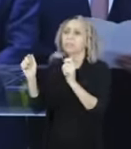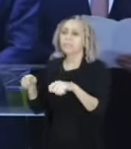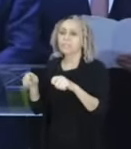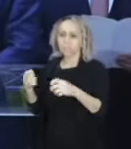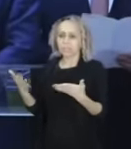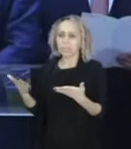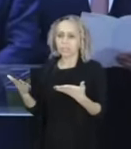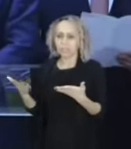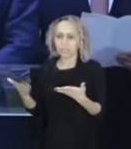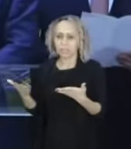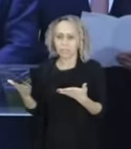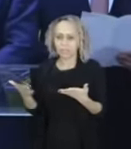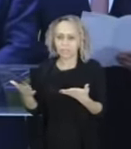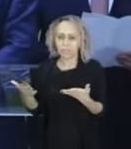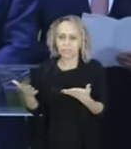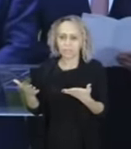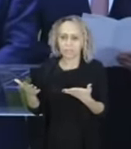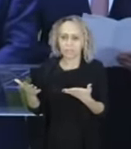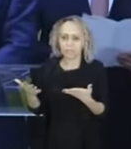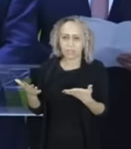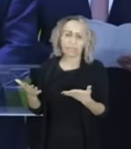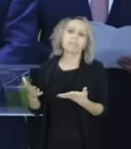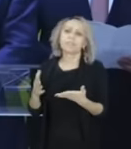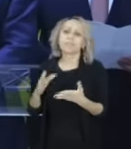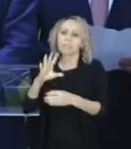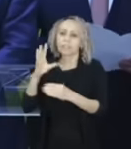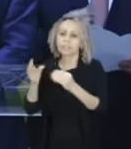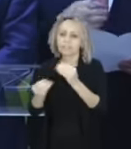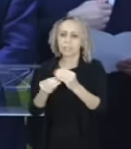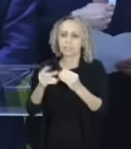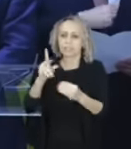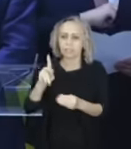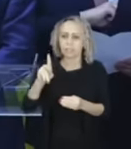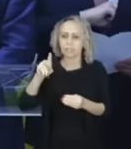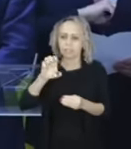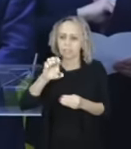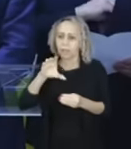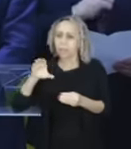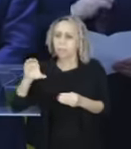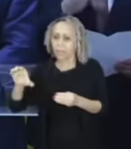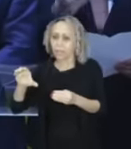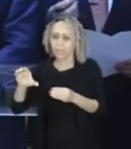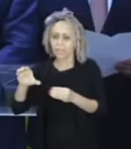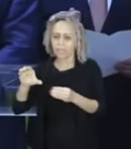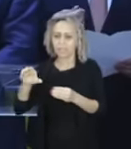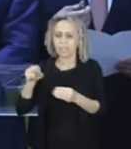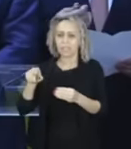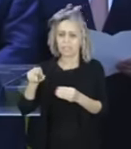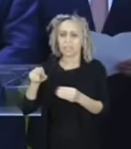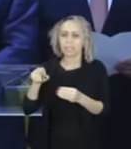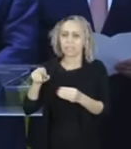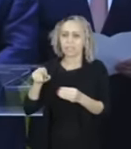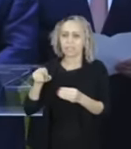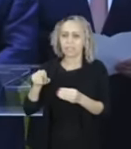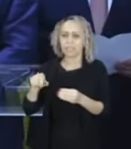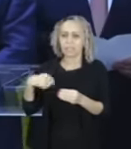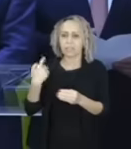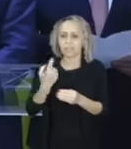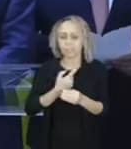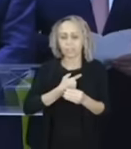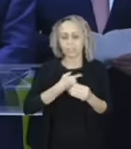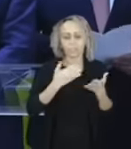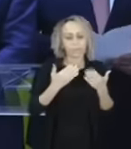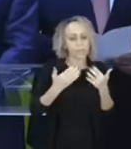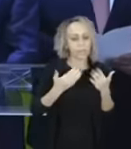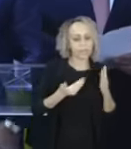aí tem que ser na na Pec e isso é parte dos entendimentos que estamos fazendo com a câmara e